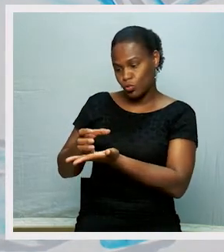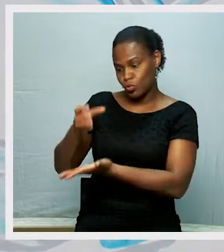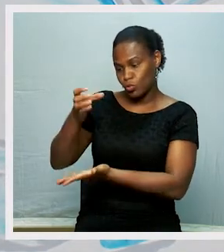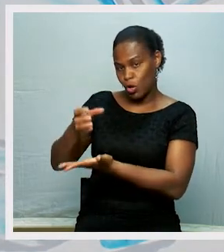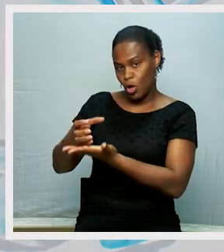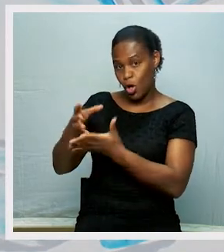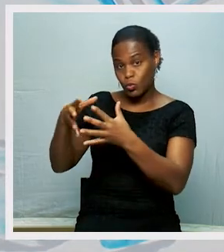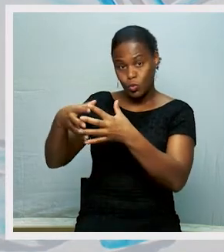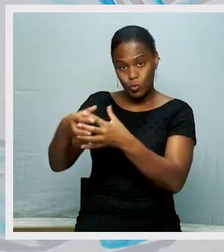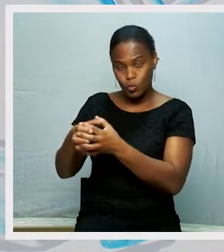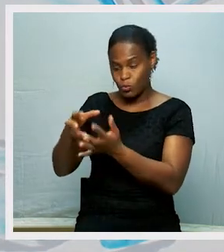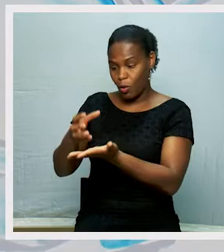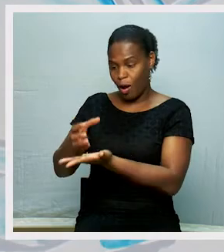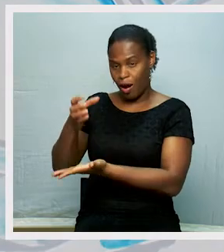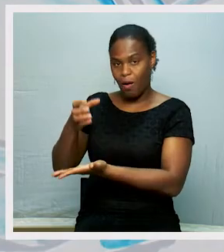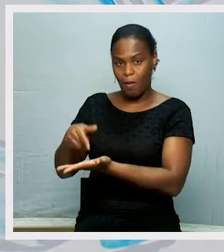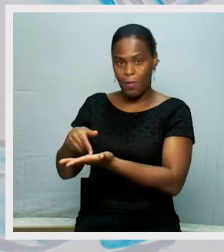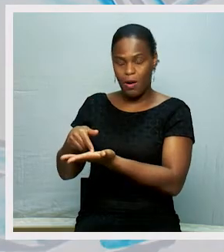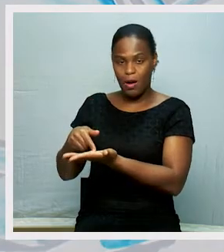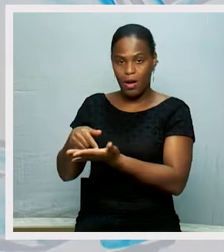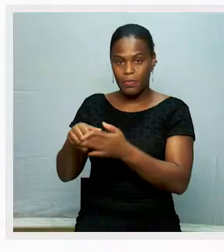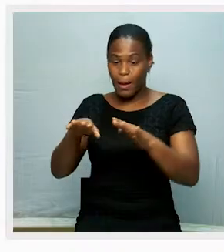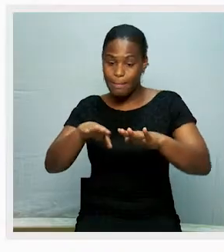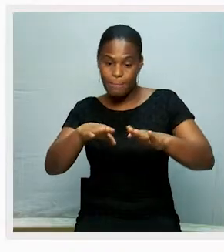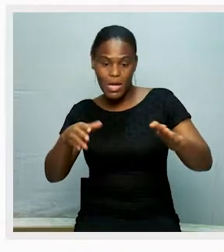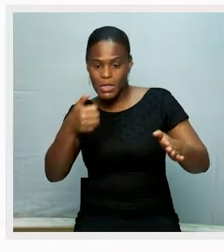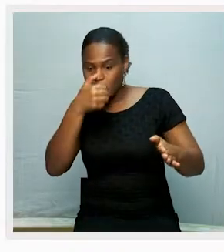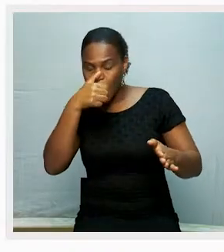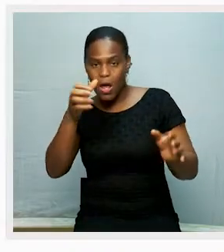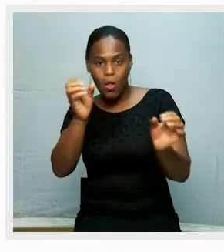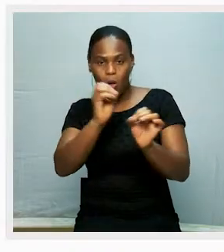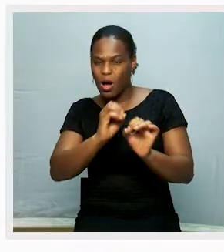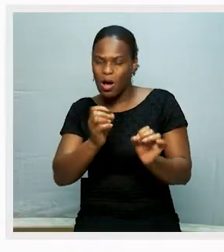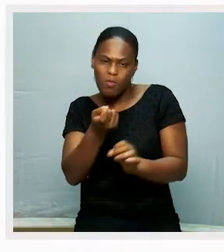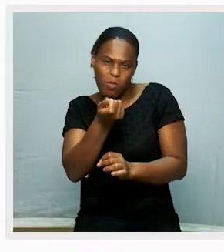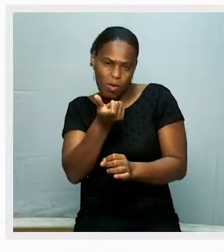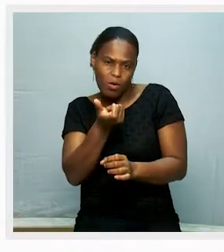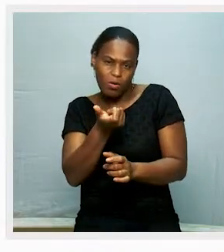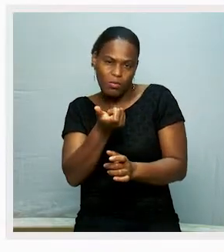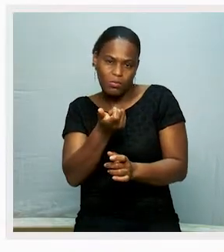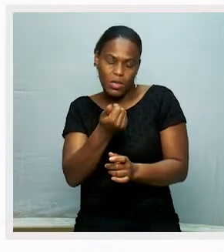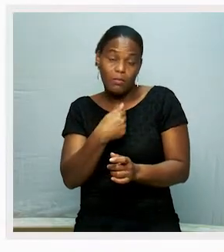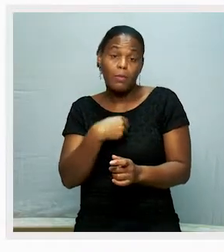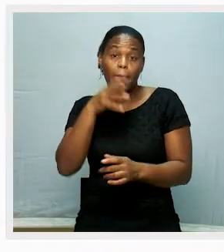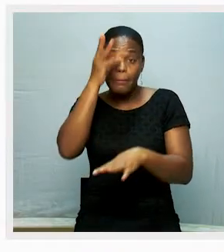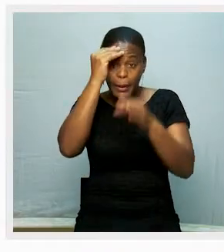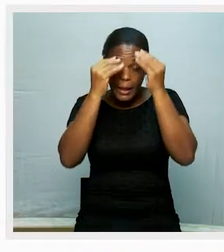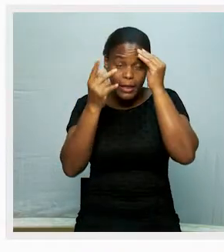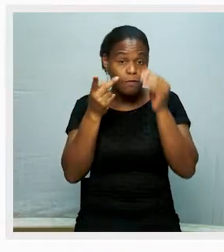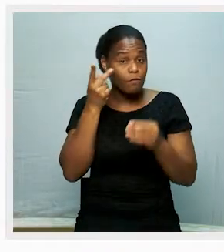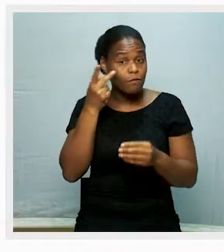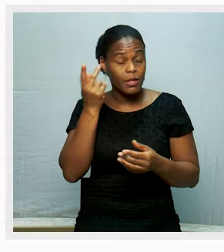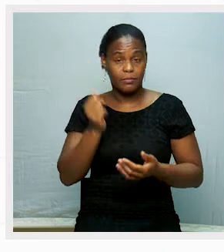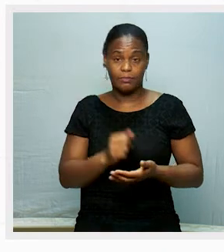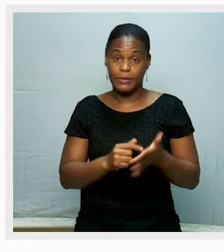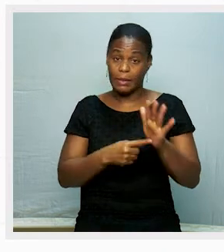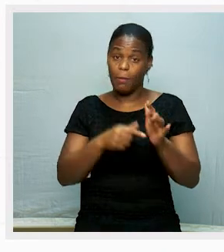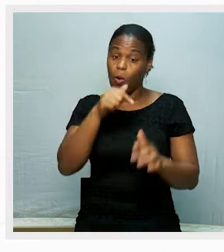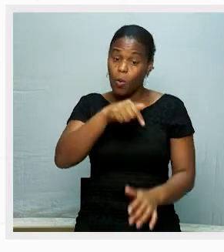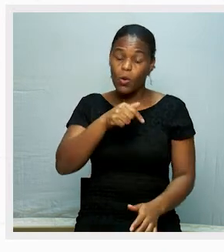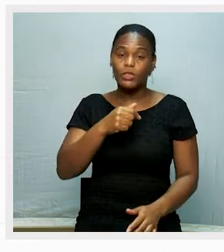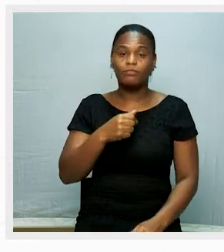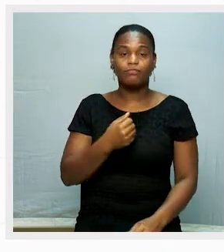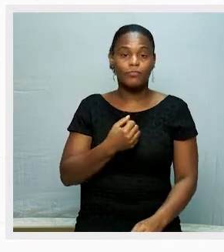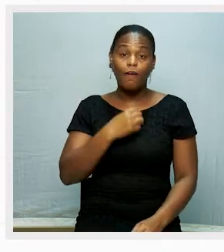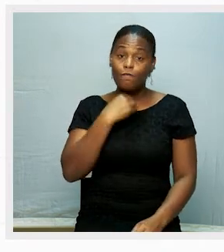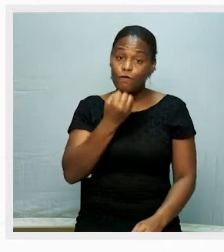A mesa não está cheia. E é assim, temos que aprender com a vida. Hoje eu posso ter uma peça de